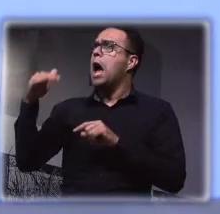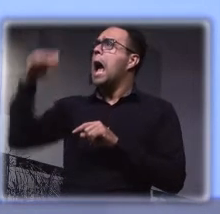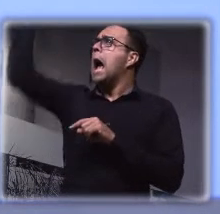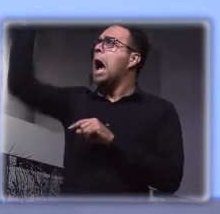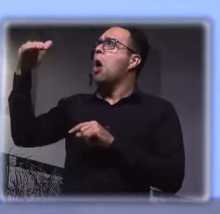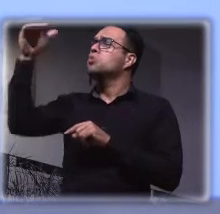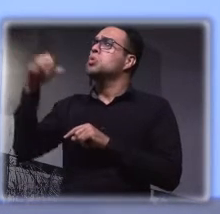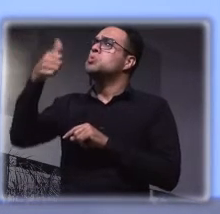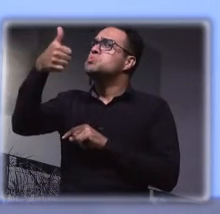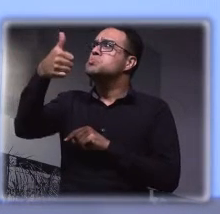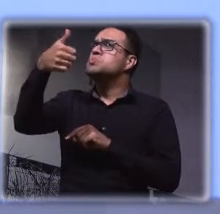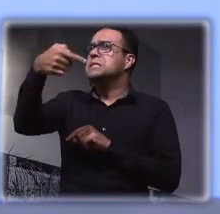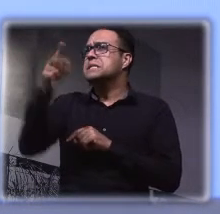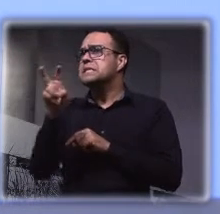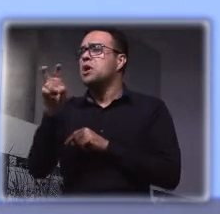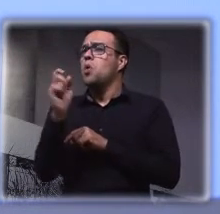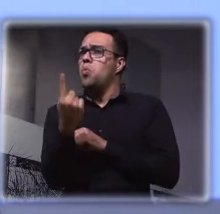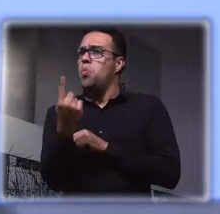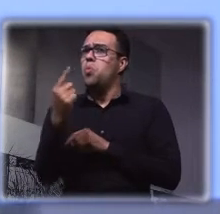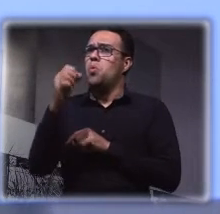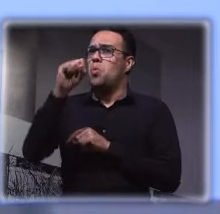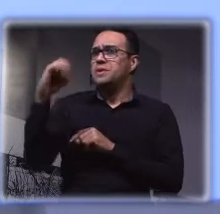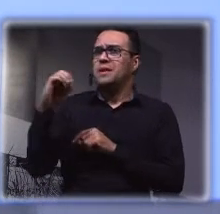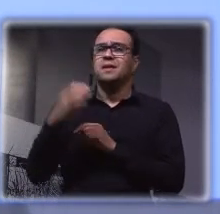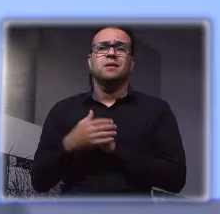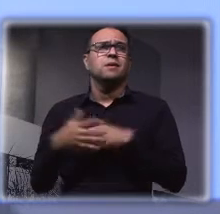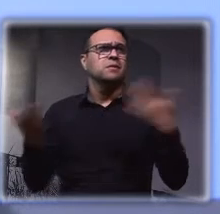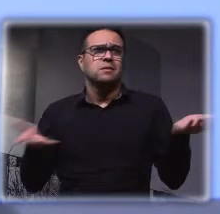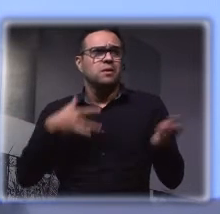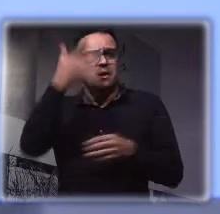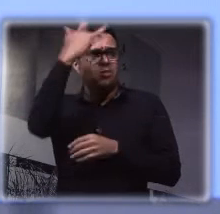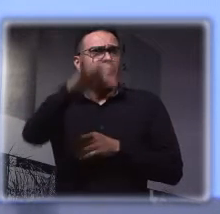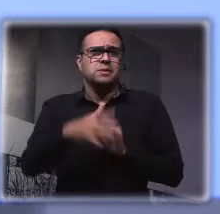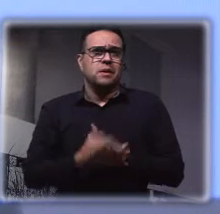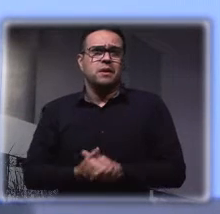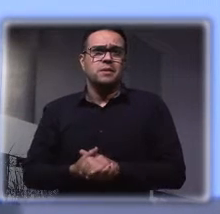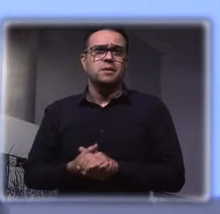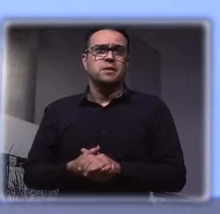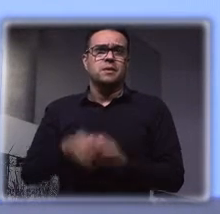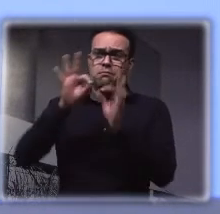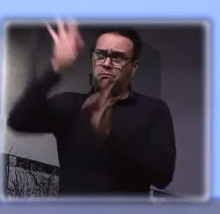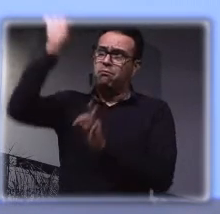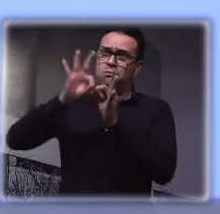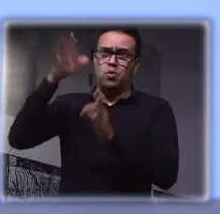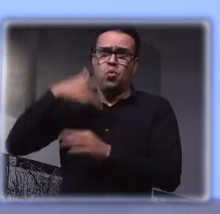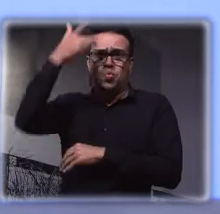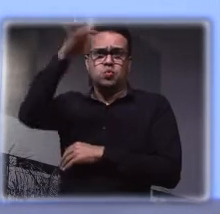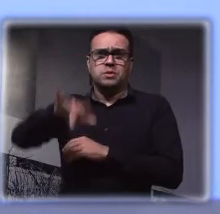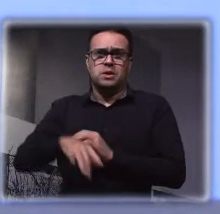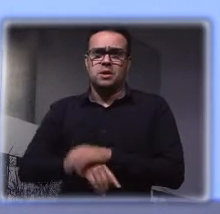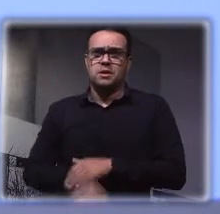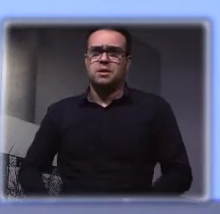quanto? 1,75? 1,80? A Dona Maria fala, eu não sei, minha filha, porque eu não sei medida assim.